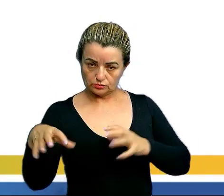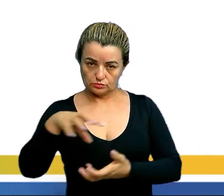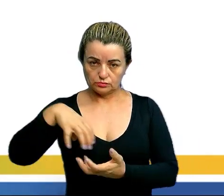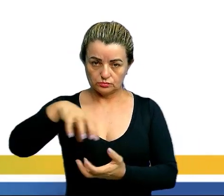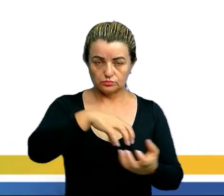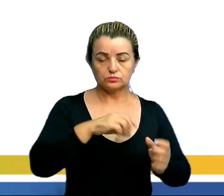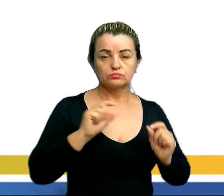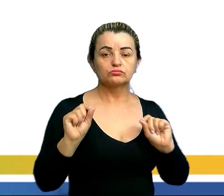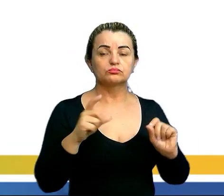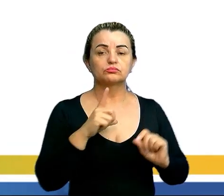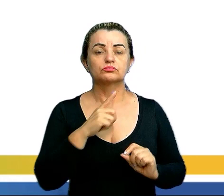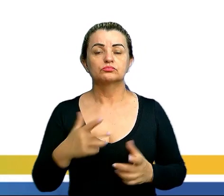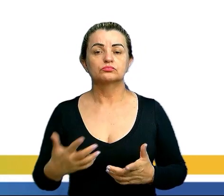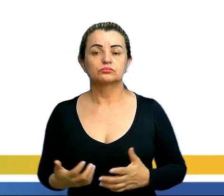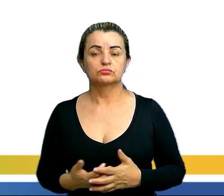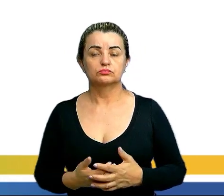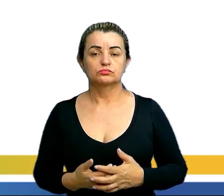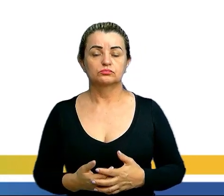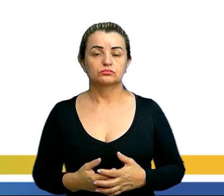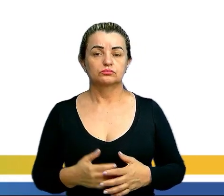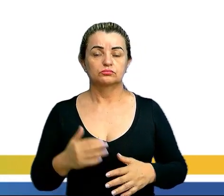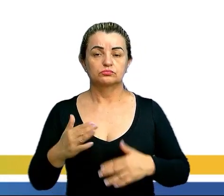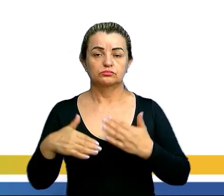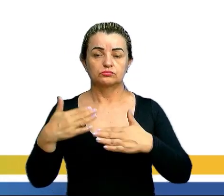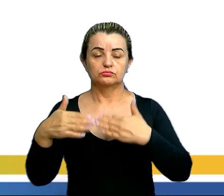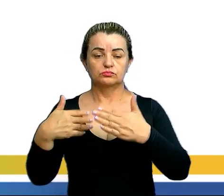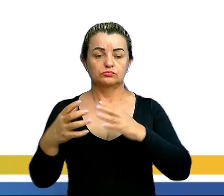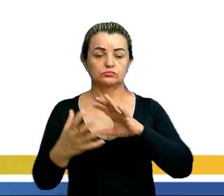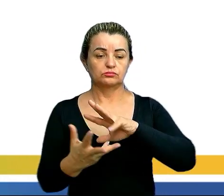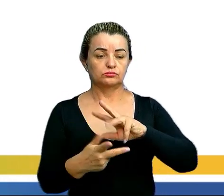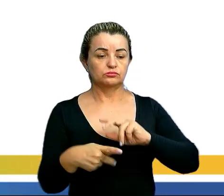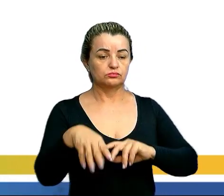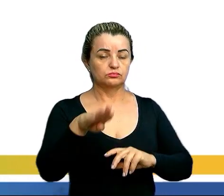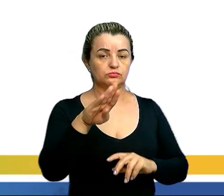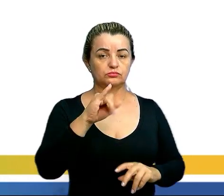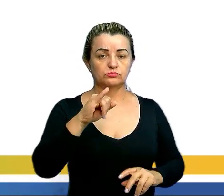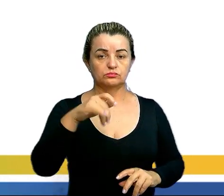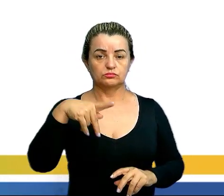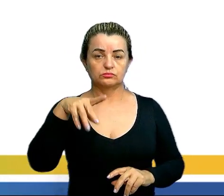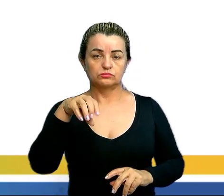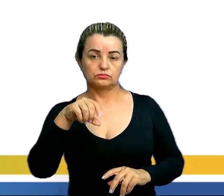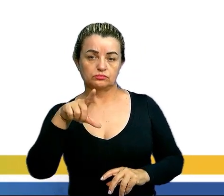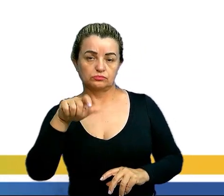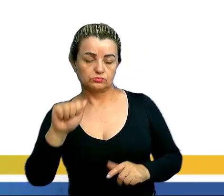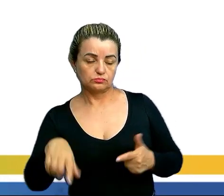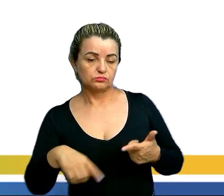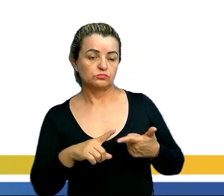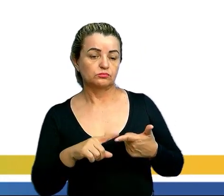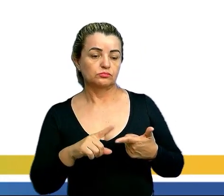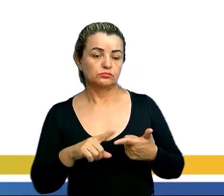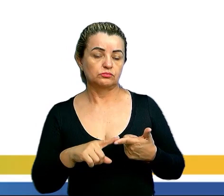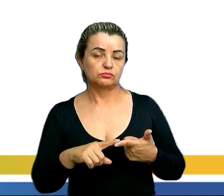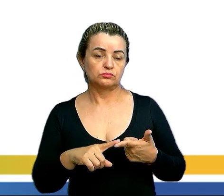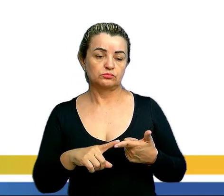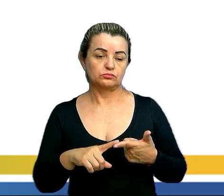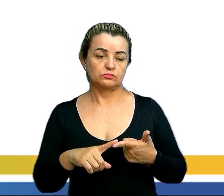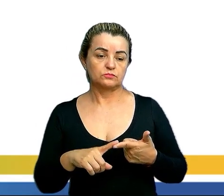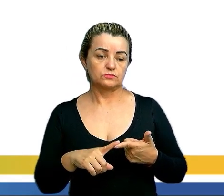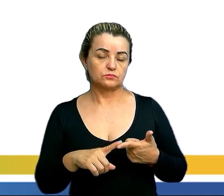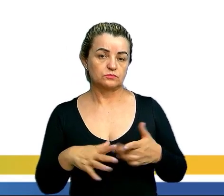nós tivemos? Formação do mundo bipolar, aceleração da integração regional, eliminação dos